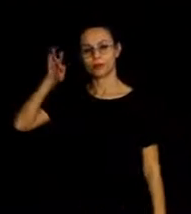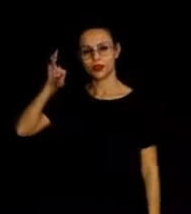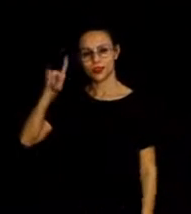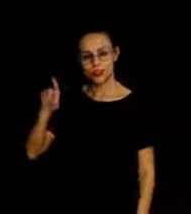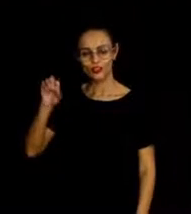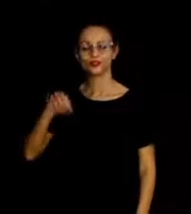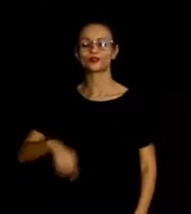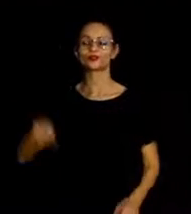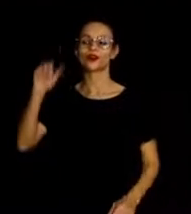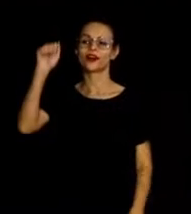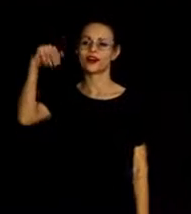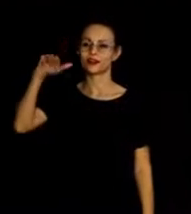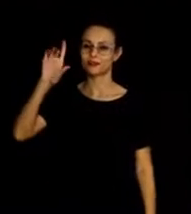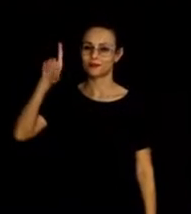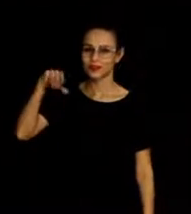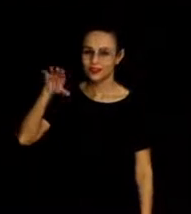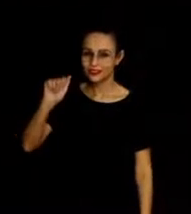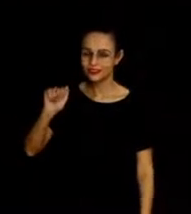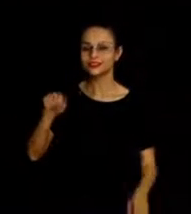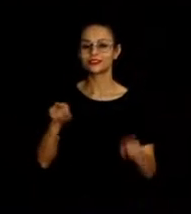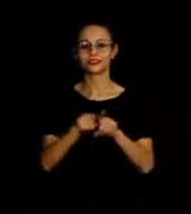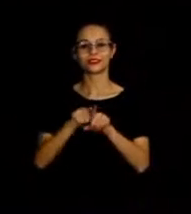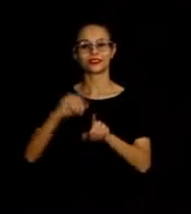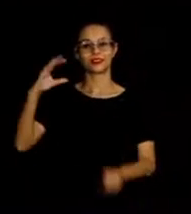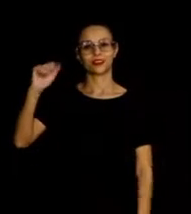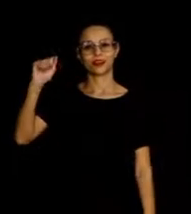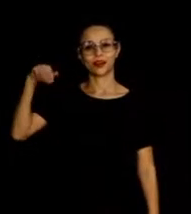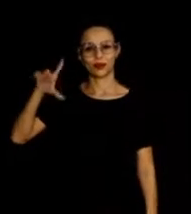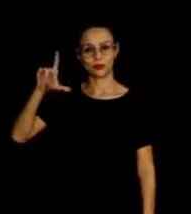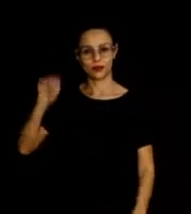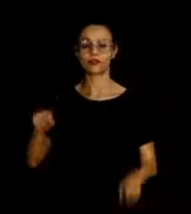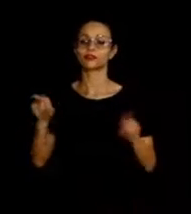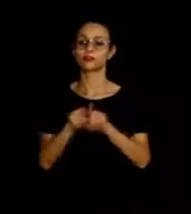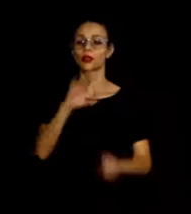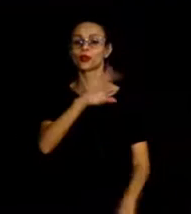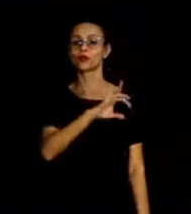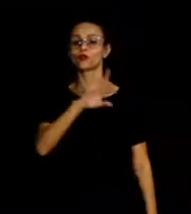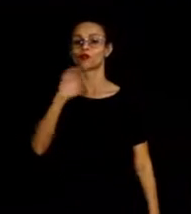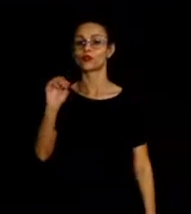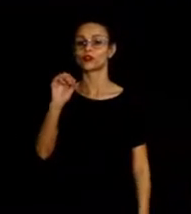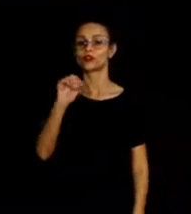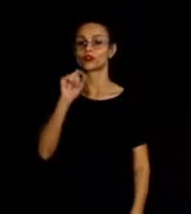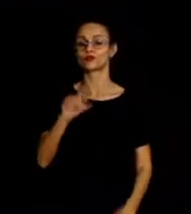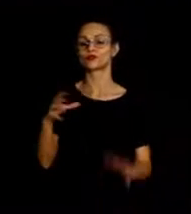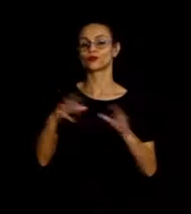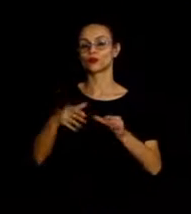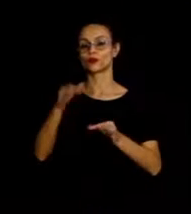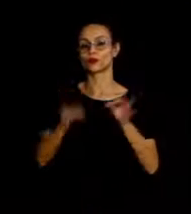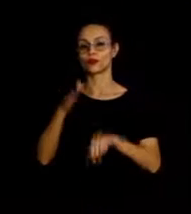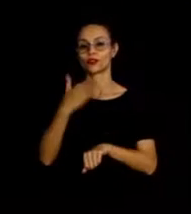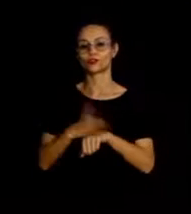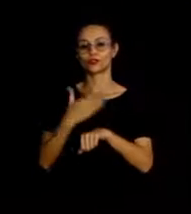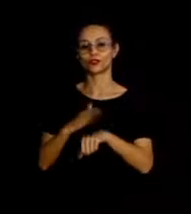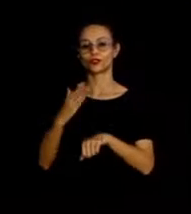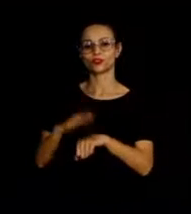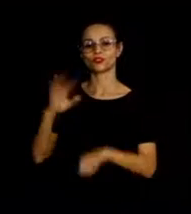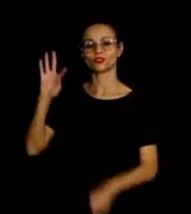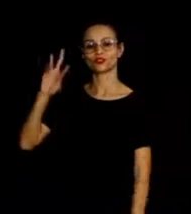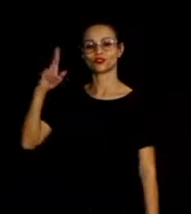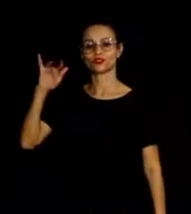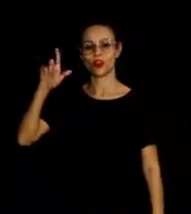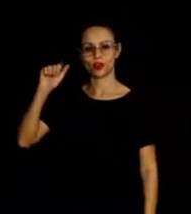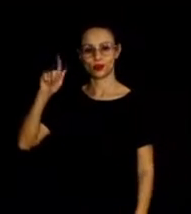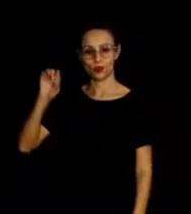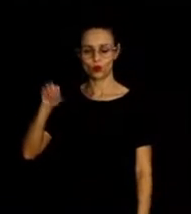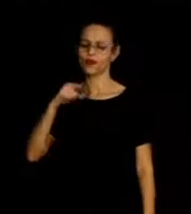Ângelo Amanda Lips que o Rafael Bruna Camila gorda e o nosso coordenador do núcleo de prática jurídica que é o Tiago cas chac